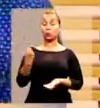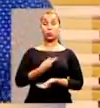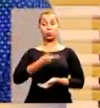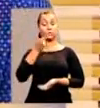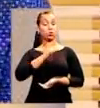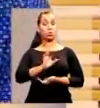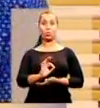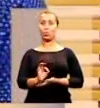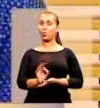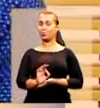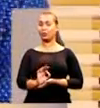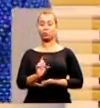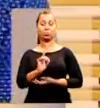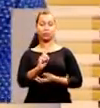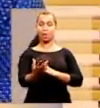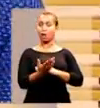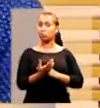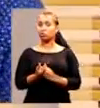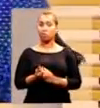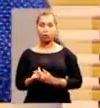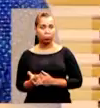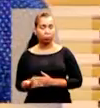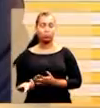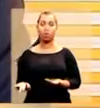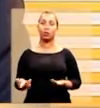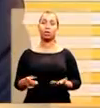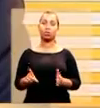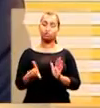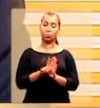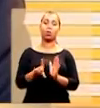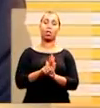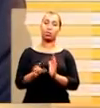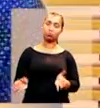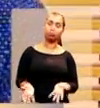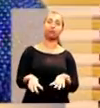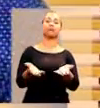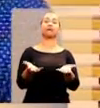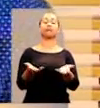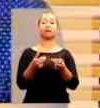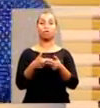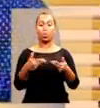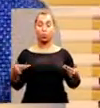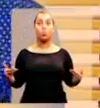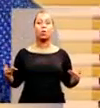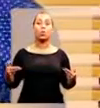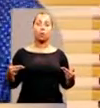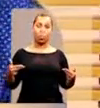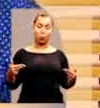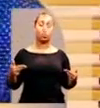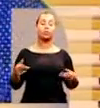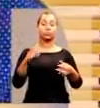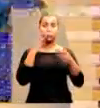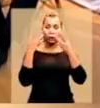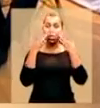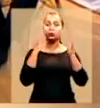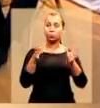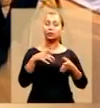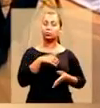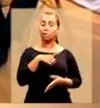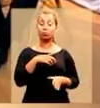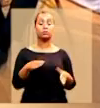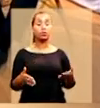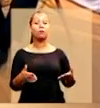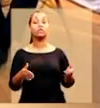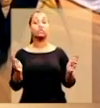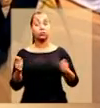gente não consegue, sem ter uma ajuda de uma lei de incentivo, que alguns espetáculos já tem. O próprio espetáculo isso. tem,